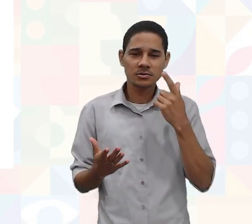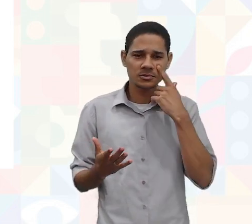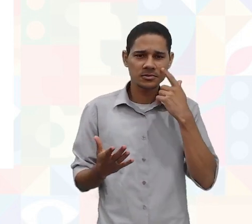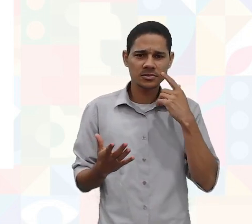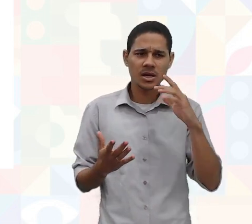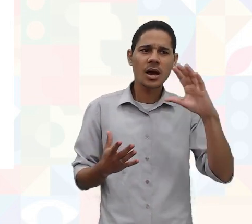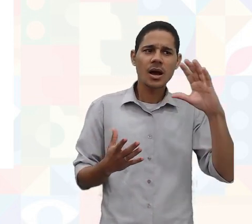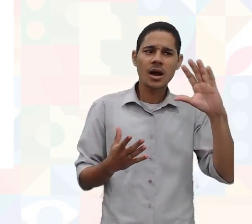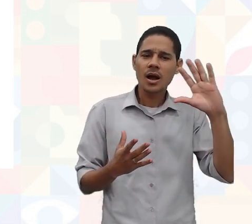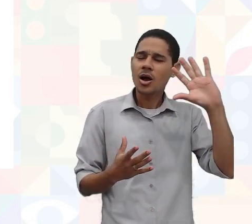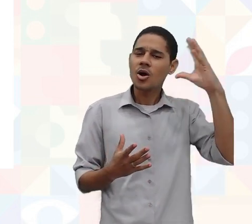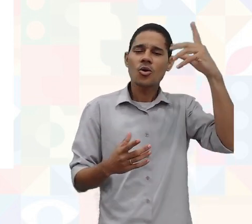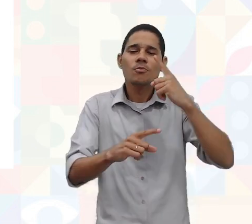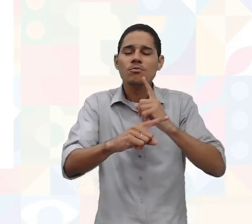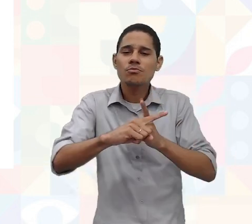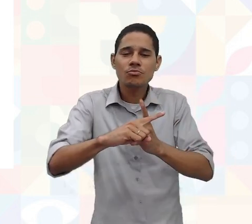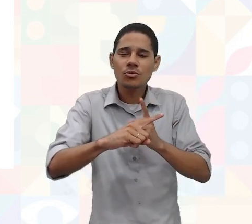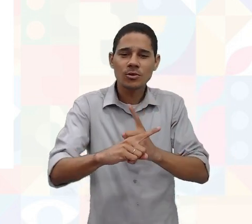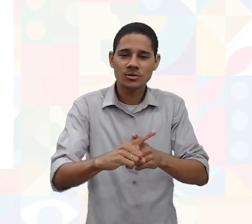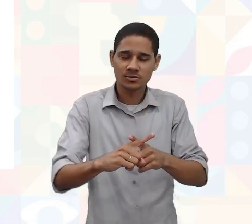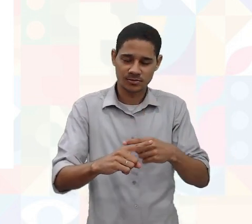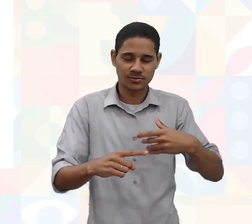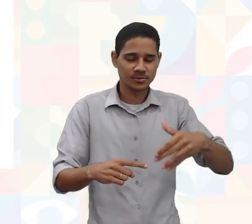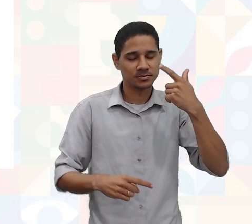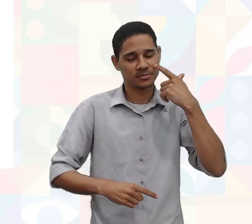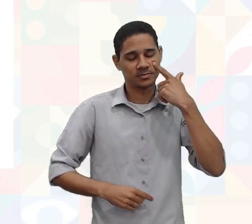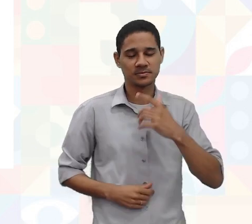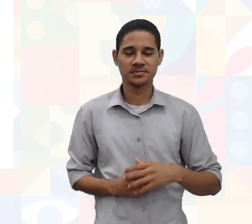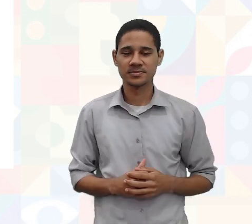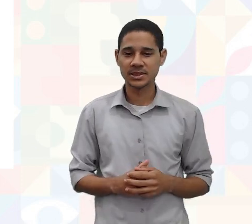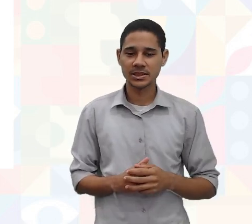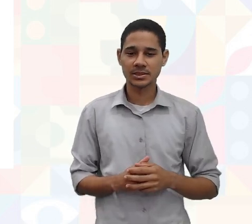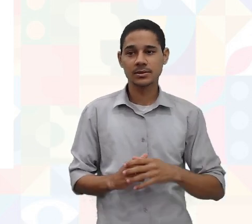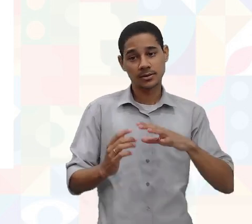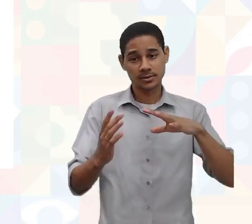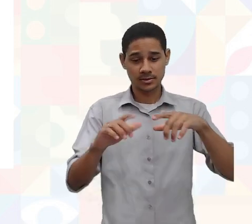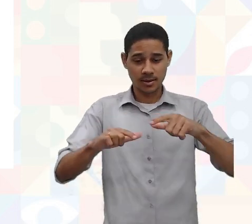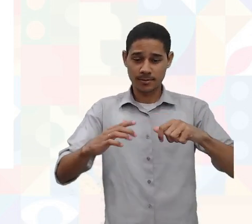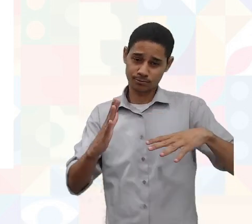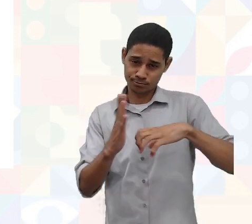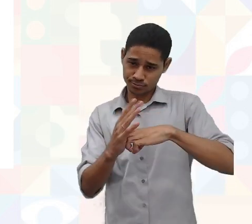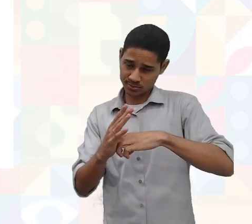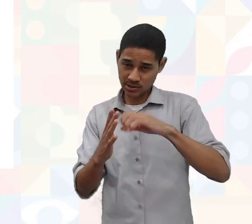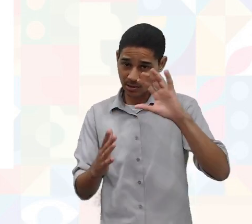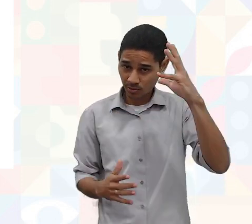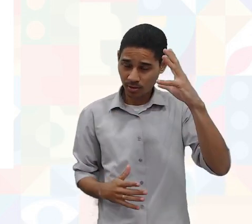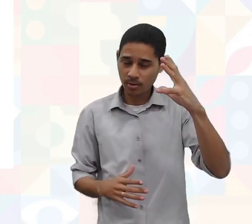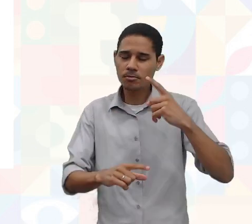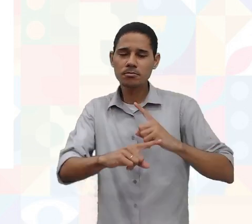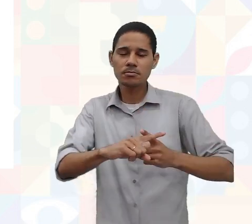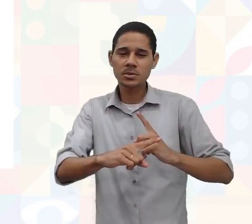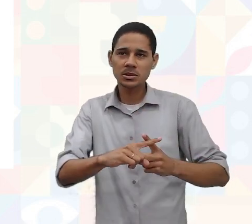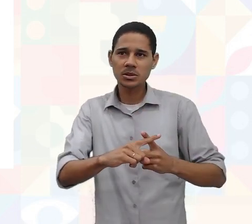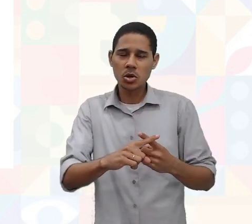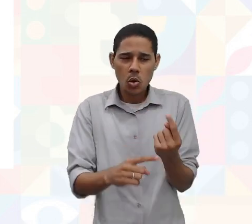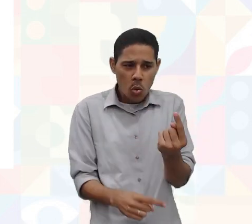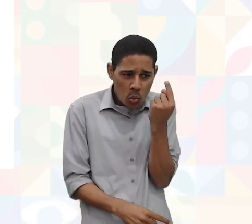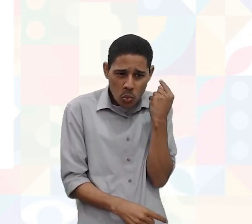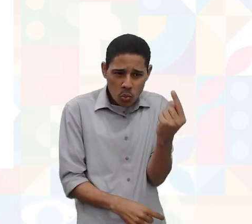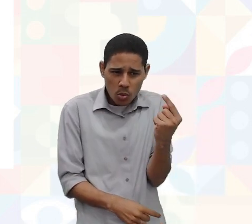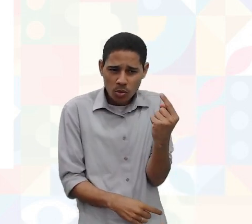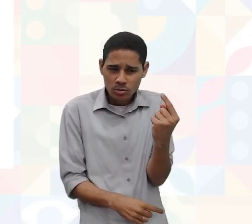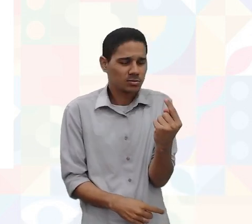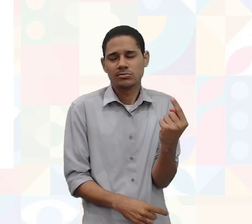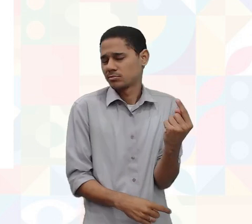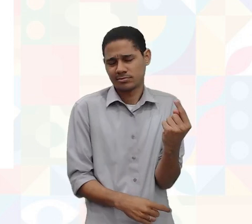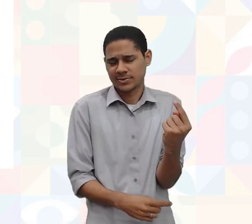Quais são as causas desse acidente? A ocorrência de um acidente de trabalho é provocada não por uma única causa,